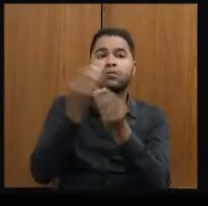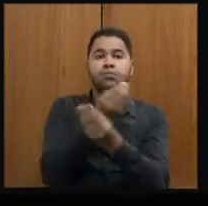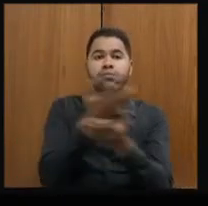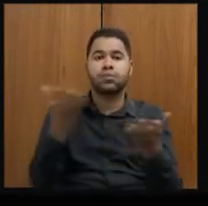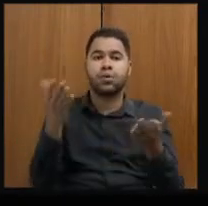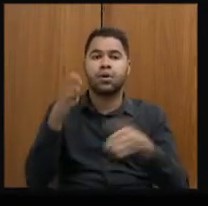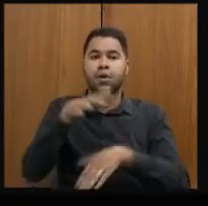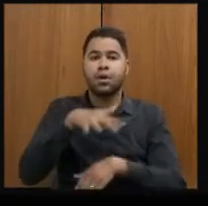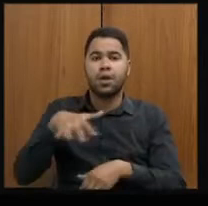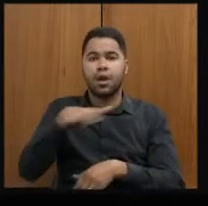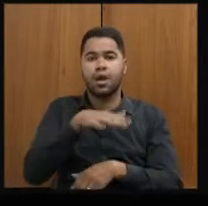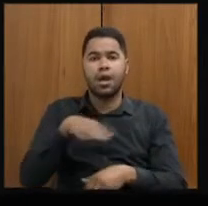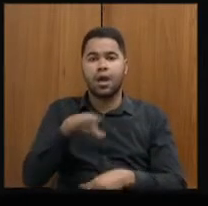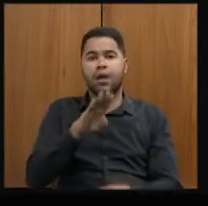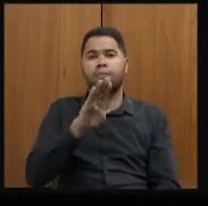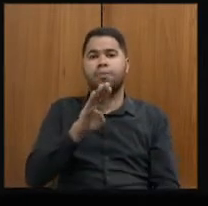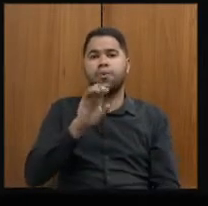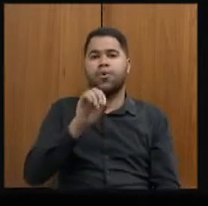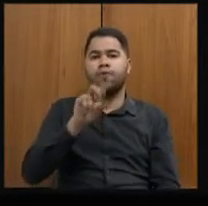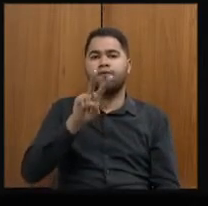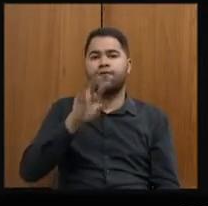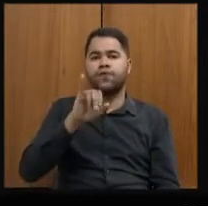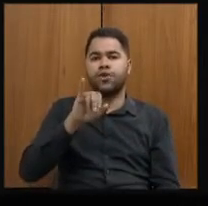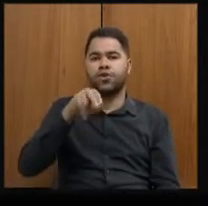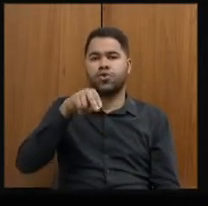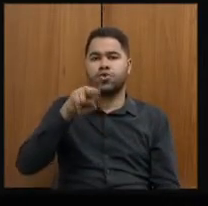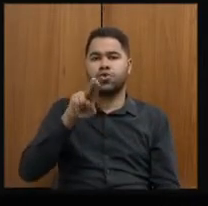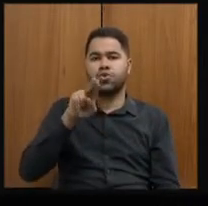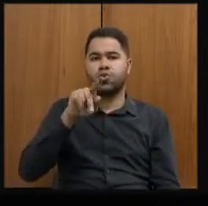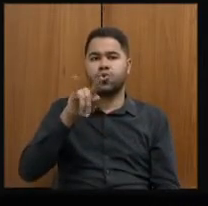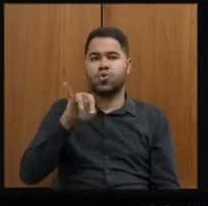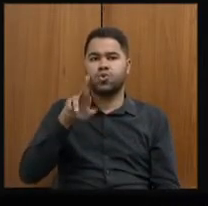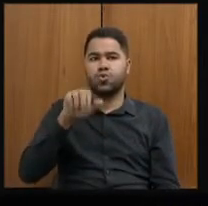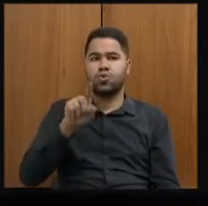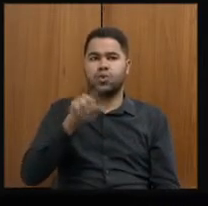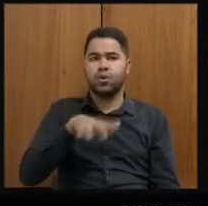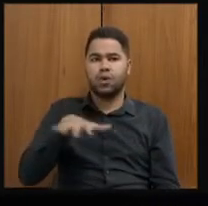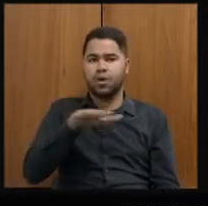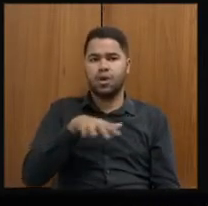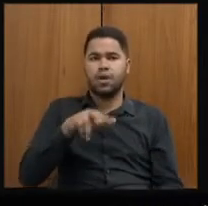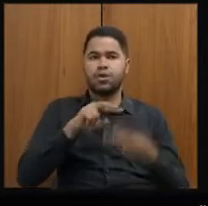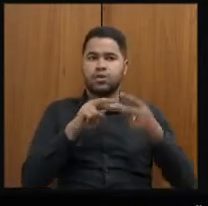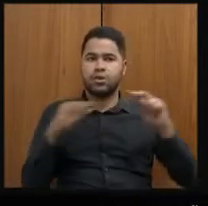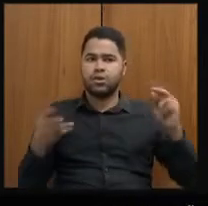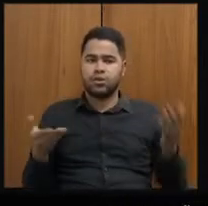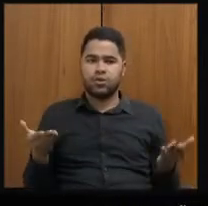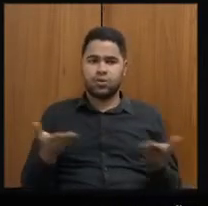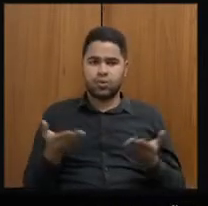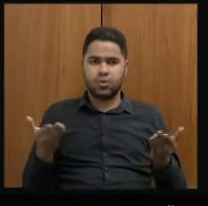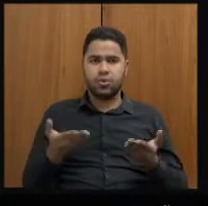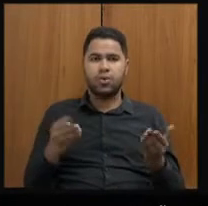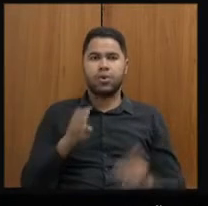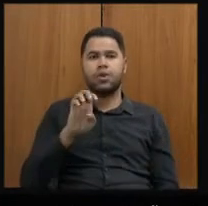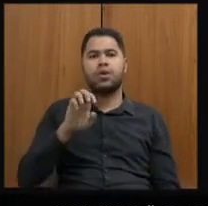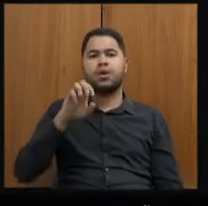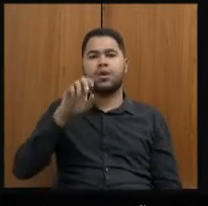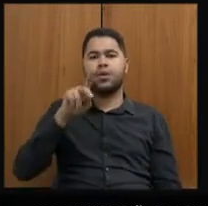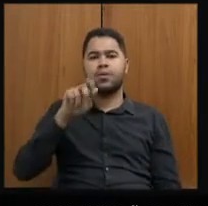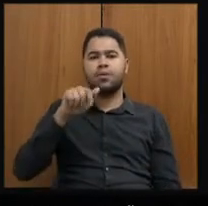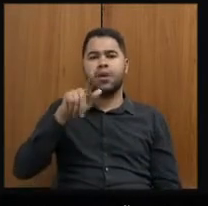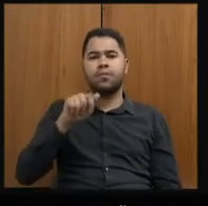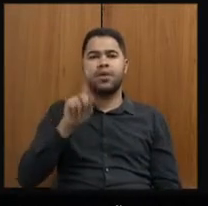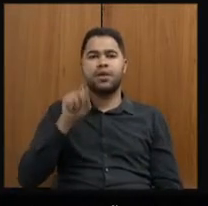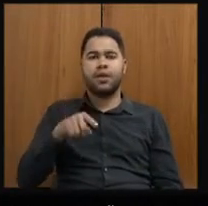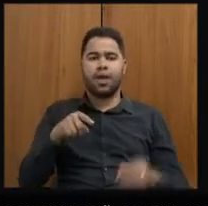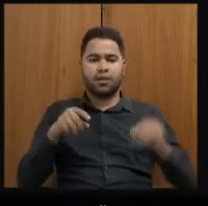levantamento na área de bovinocultura nós temos a tecnologia muito forte na parte de genética hoje na famicom transferência